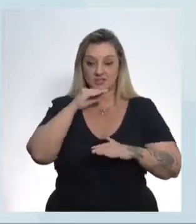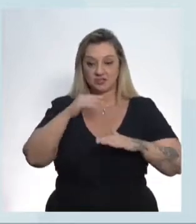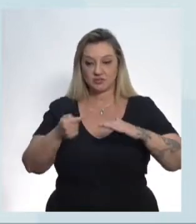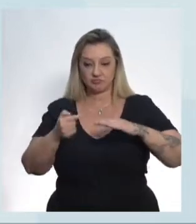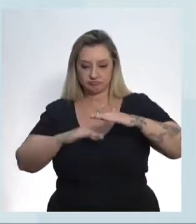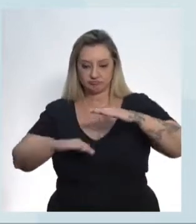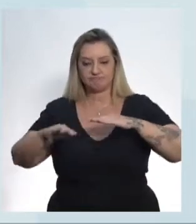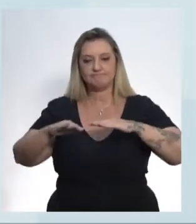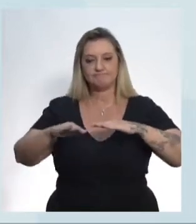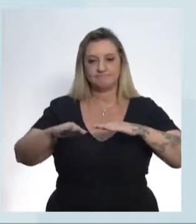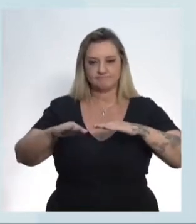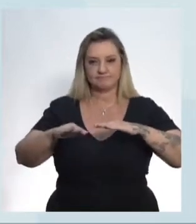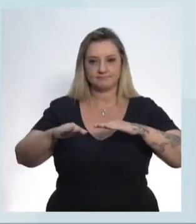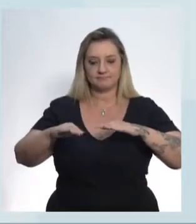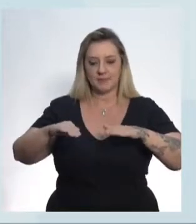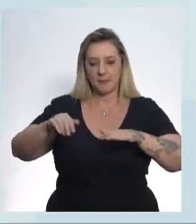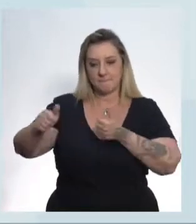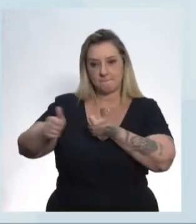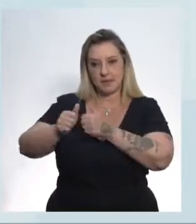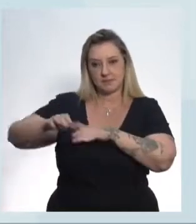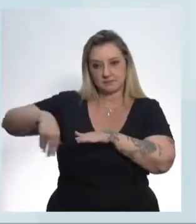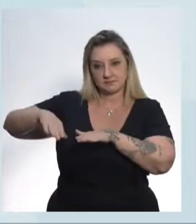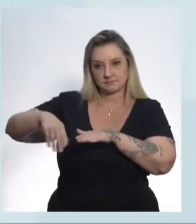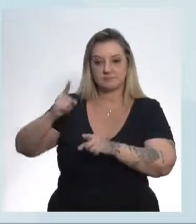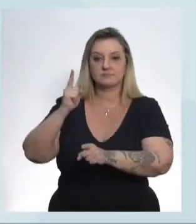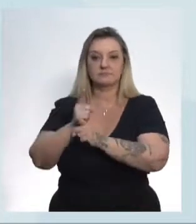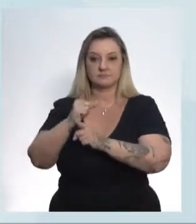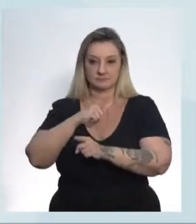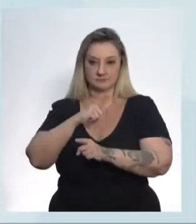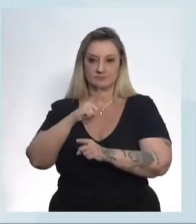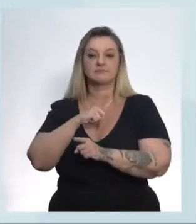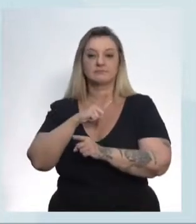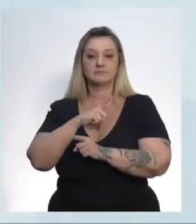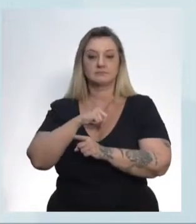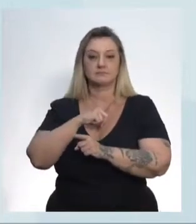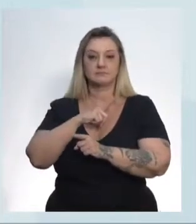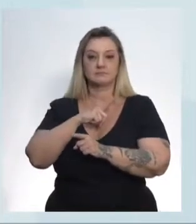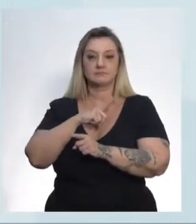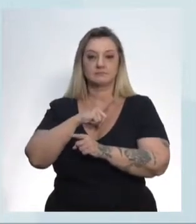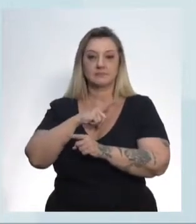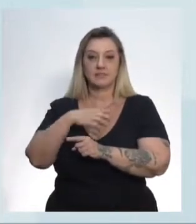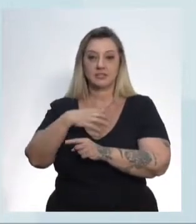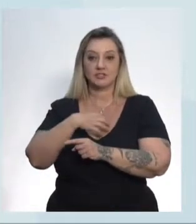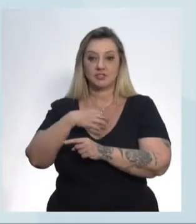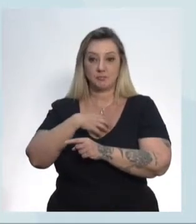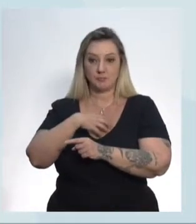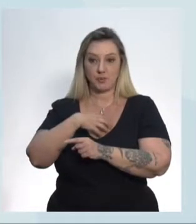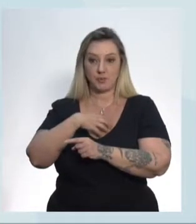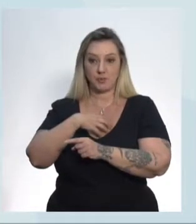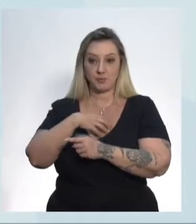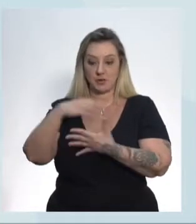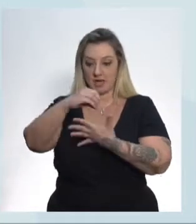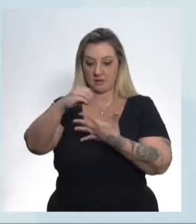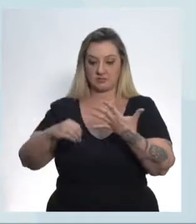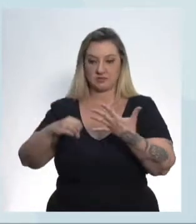boa parte da costa litorânea do Brasil, nós encontramos, né, esse tipo de ecossistema que são os mangues, correto? Então a